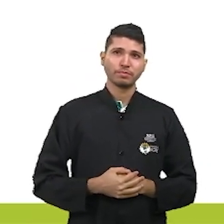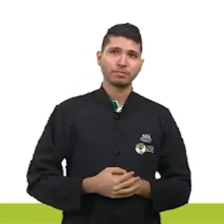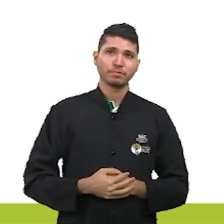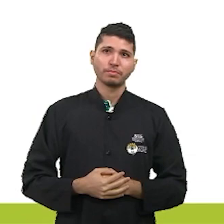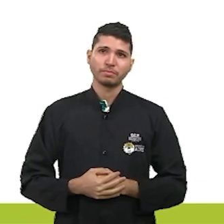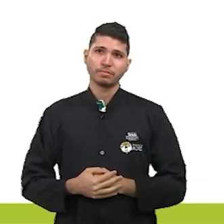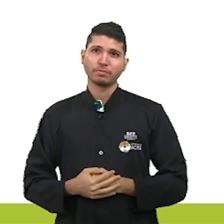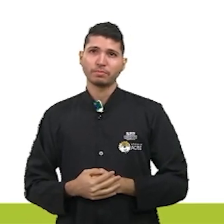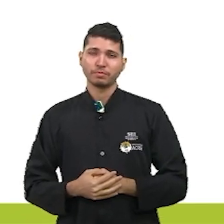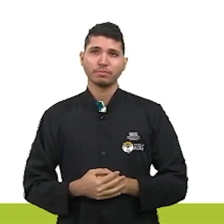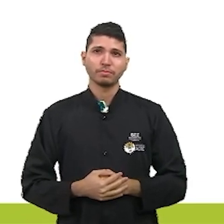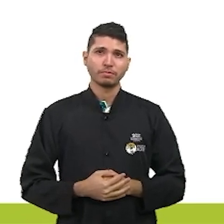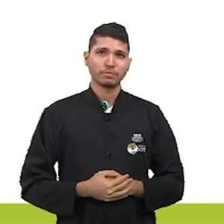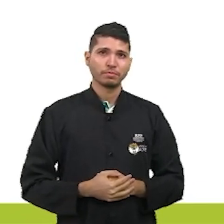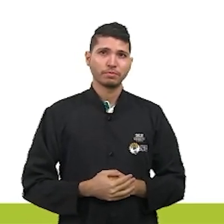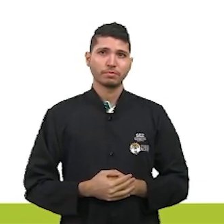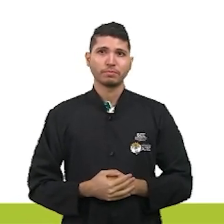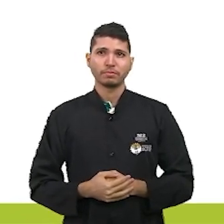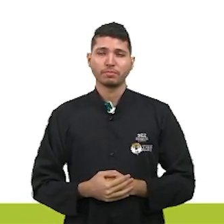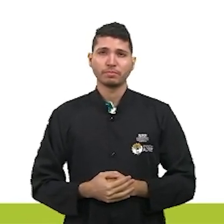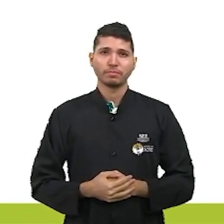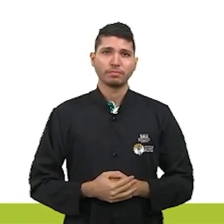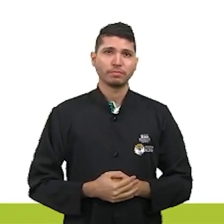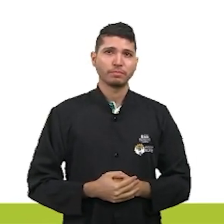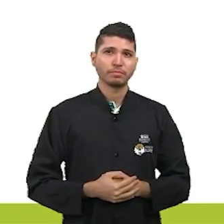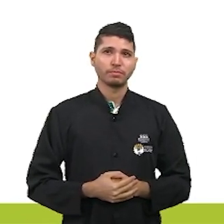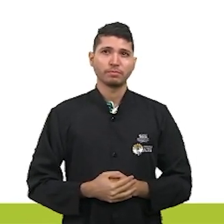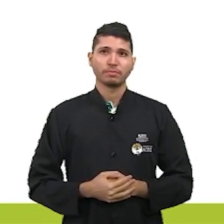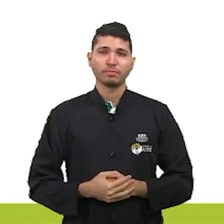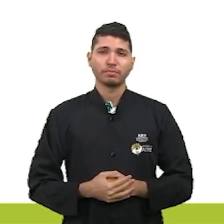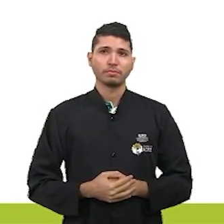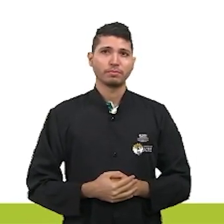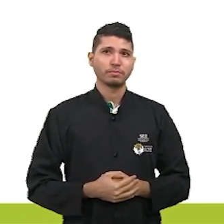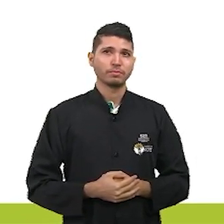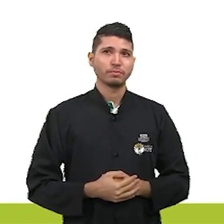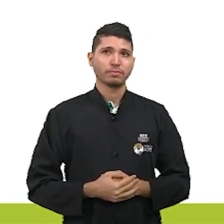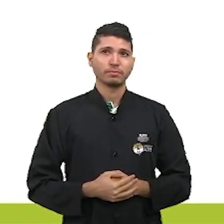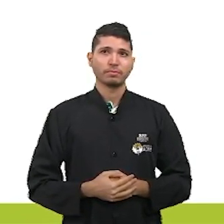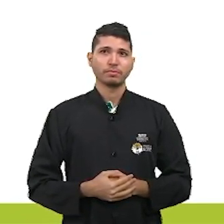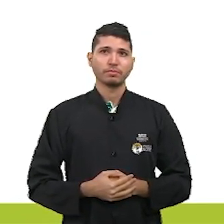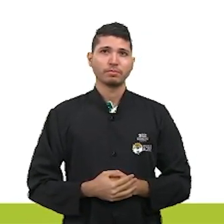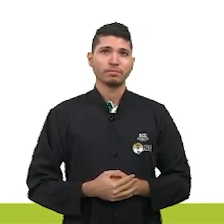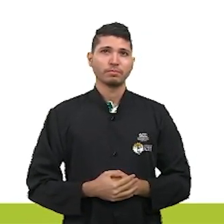Ok? Aí resolve esse problema e você tem a contagem devida.